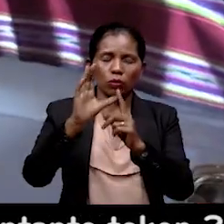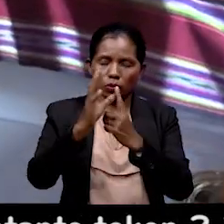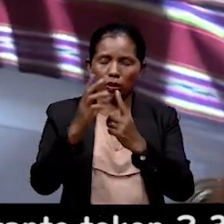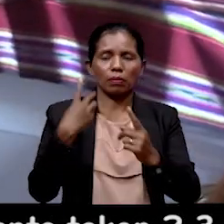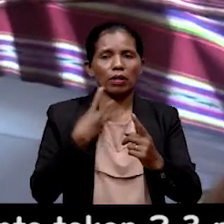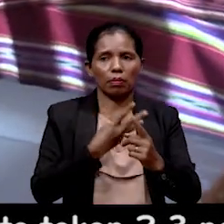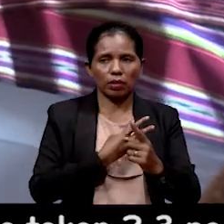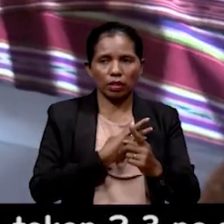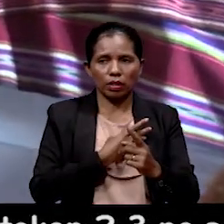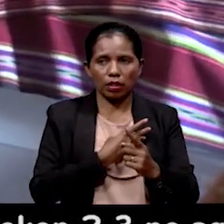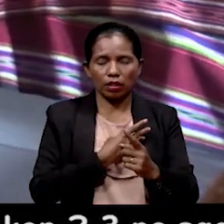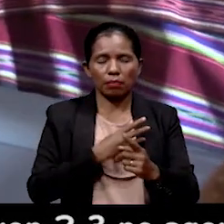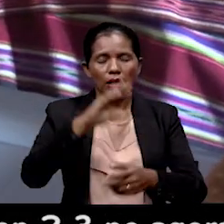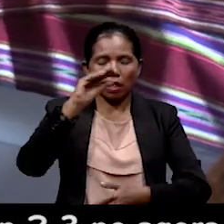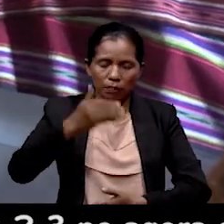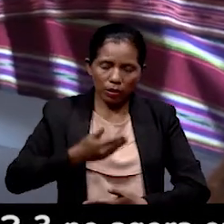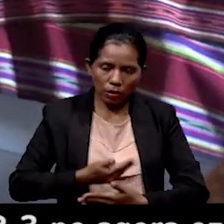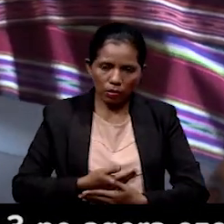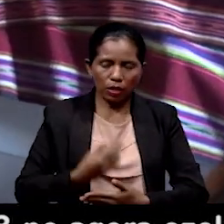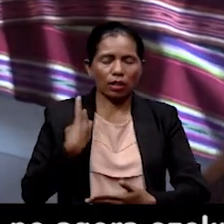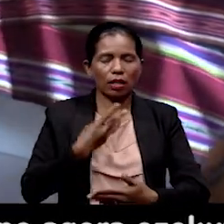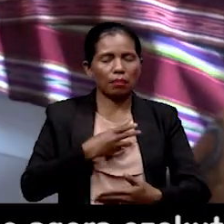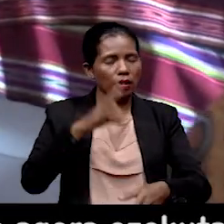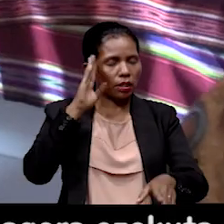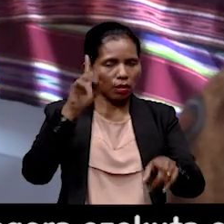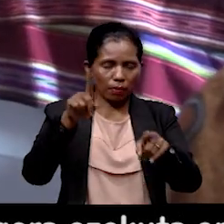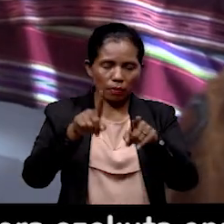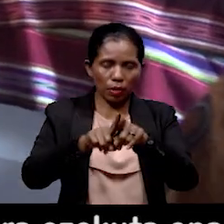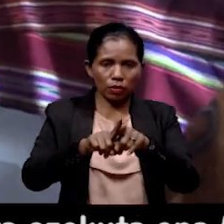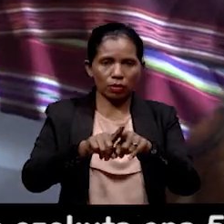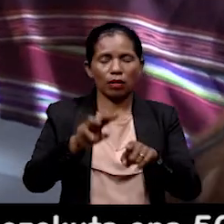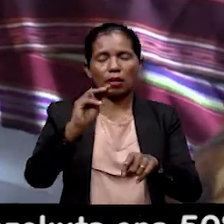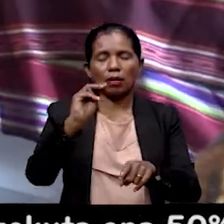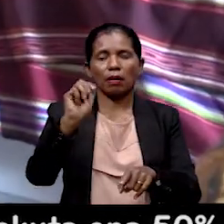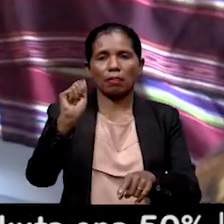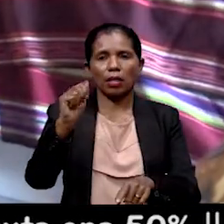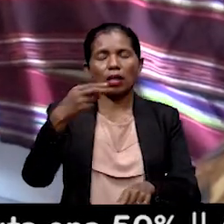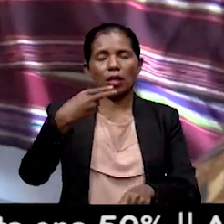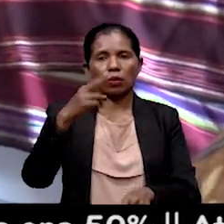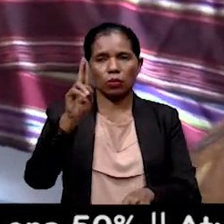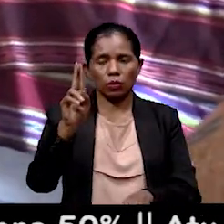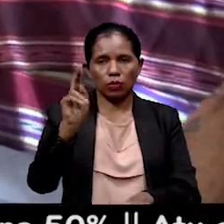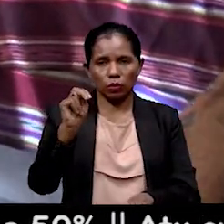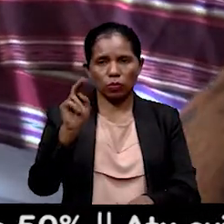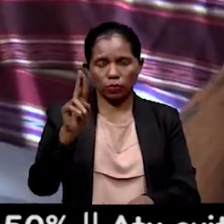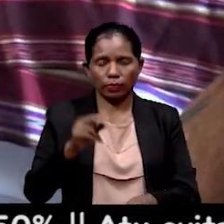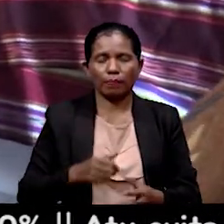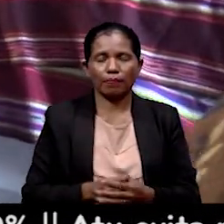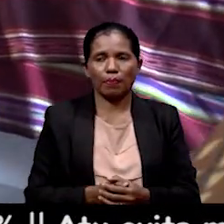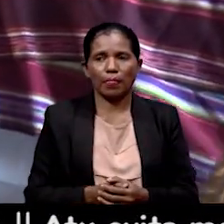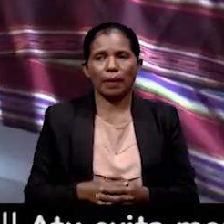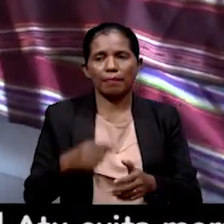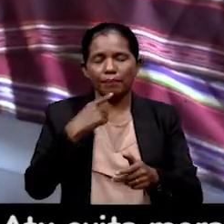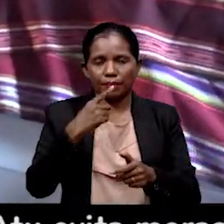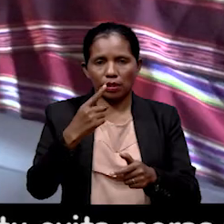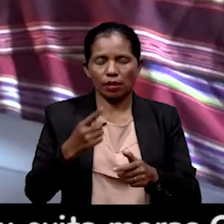despedida, pa a mi noa mahuno. Cultura ne ko li hanese despedida nia nga lolen karik di